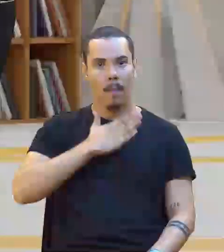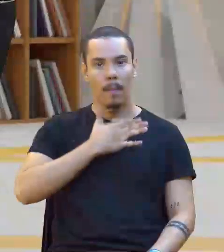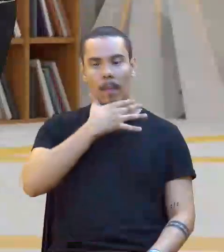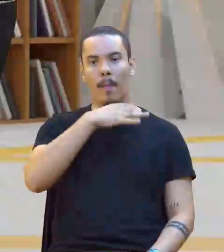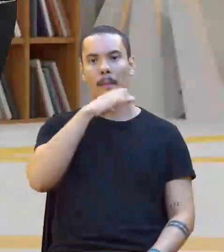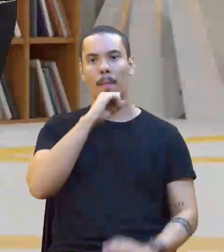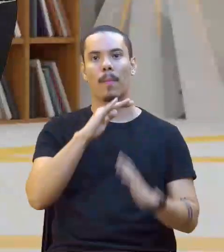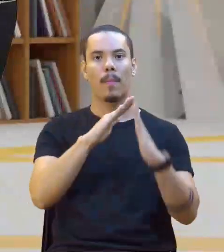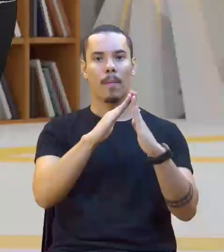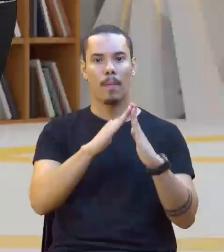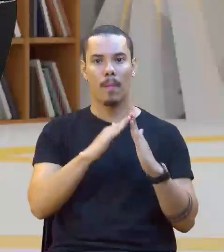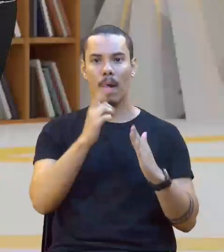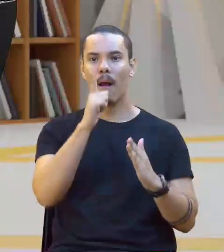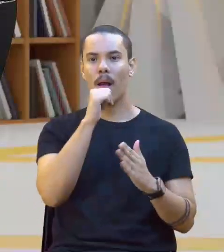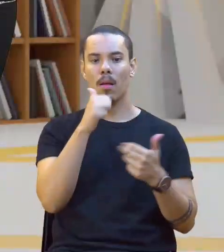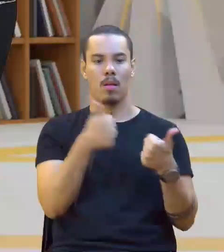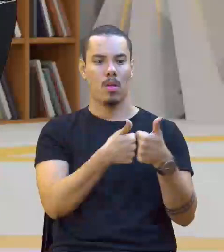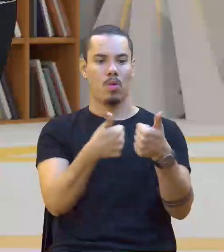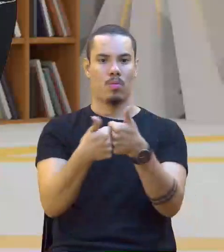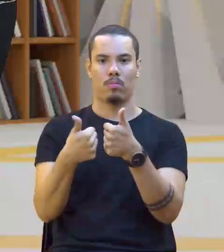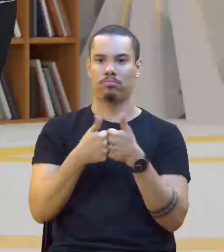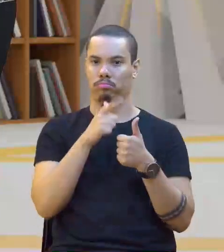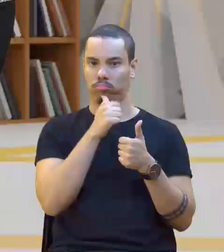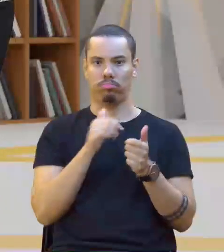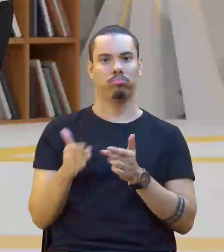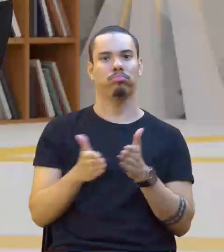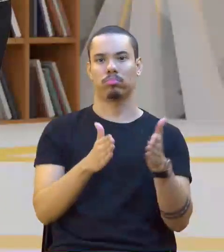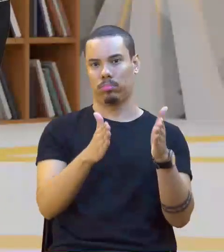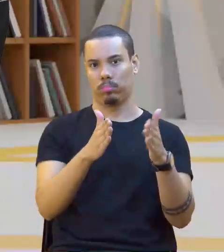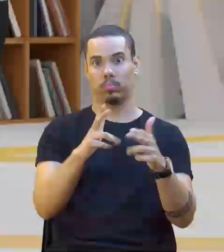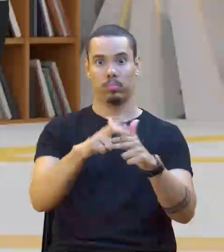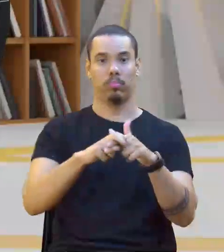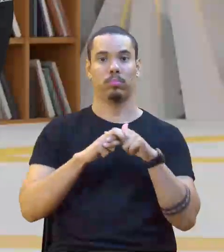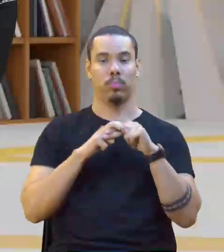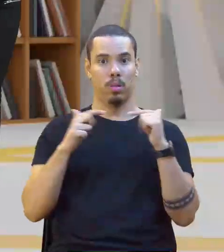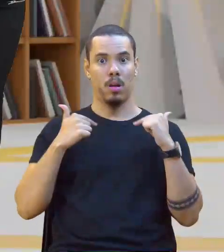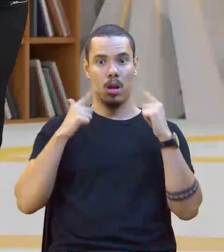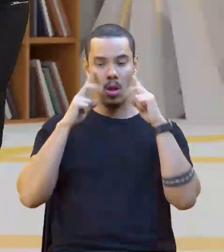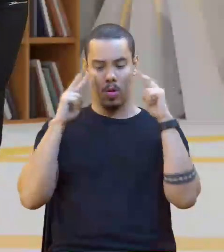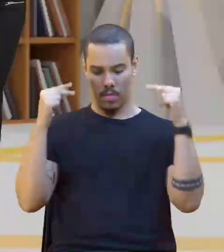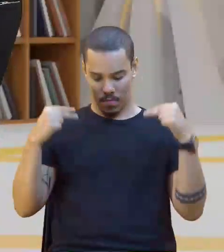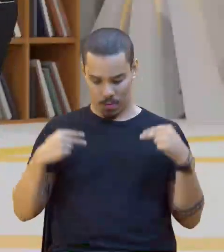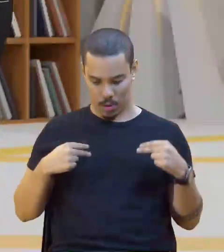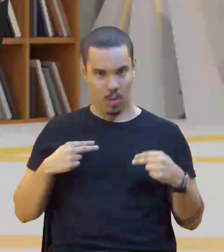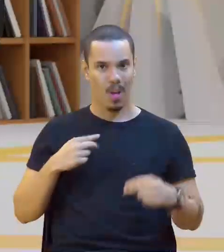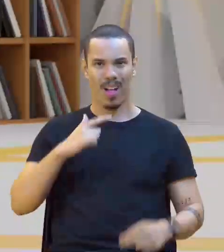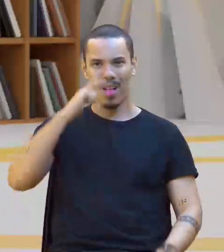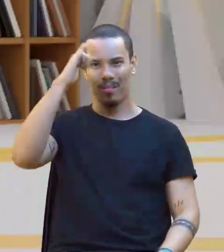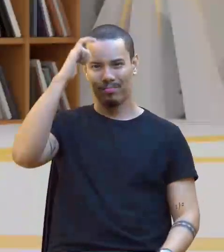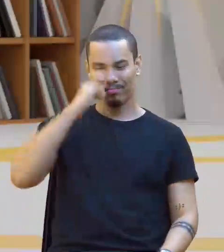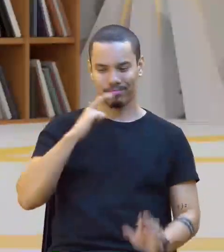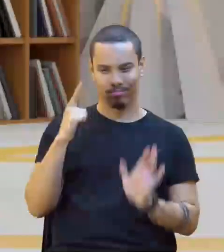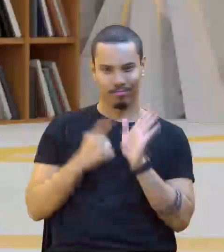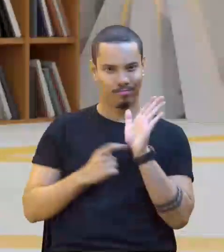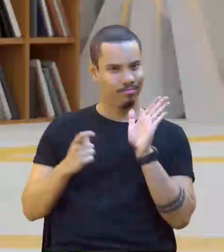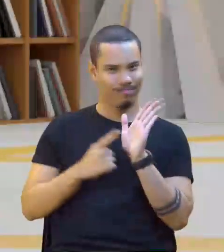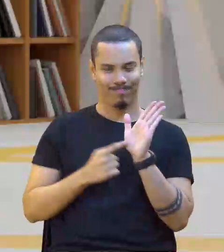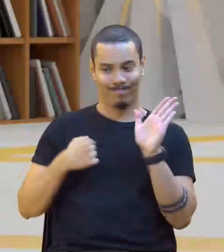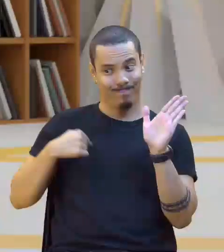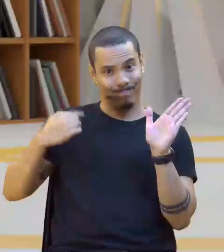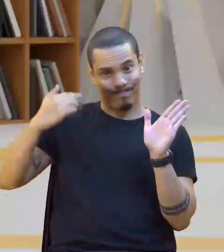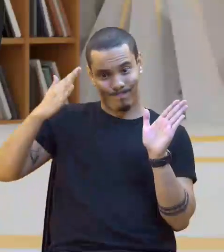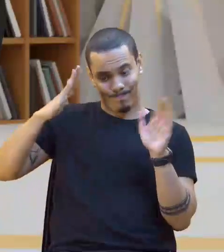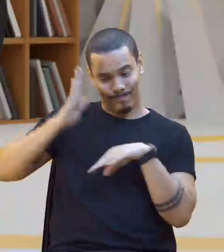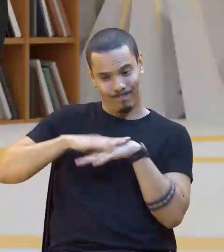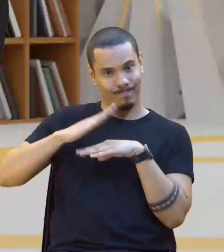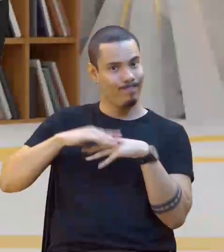né, na beira do rio. Então, eu não me enxergo como uma pessoa branca. Eu